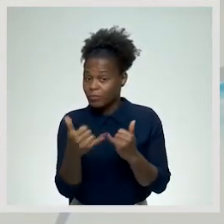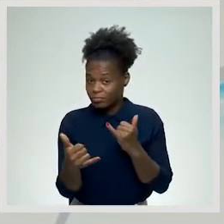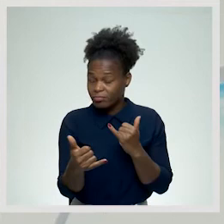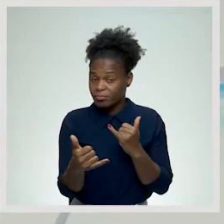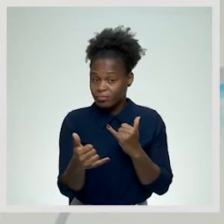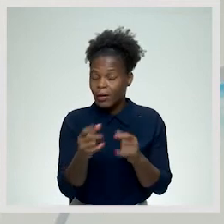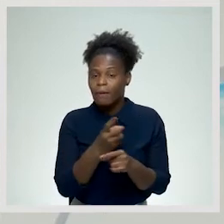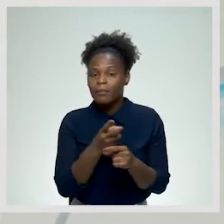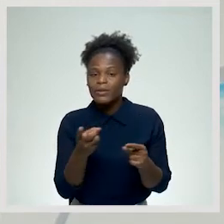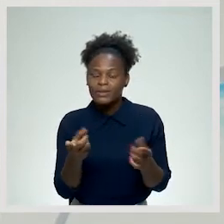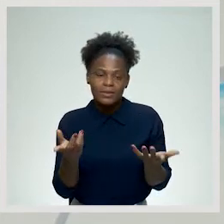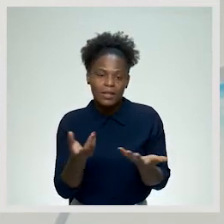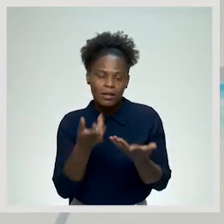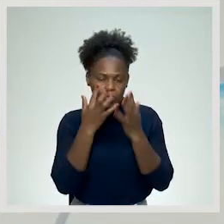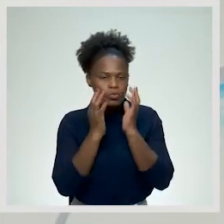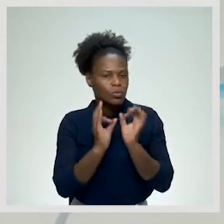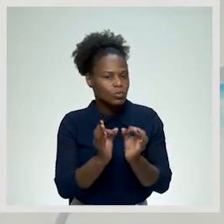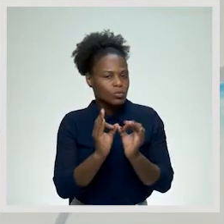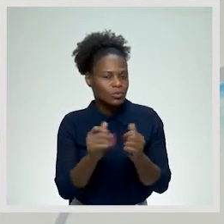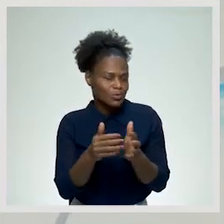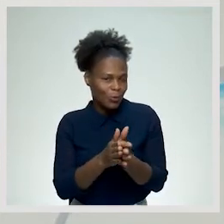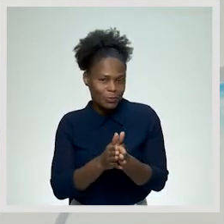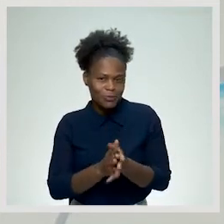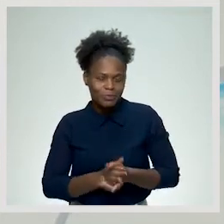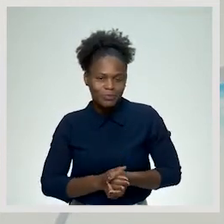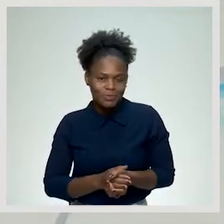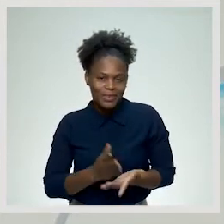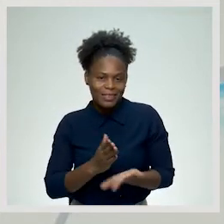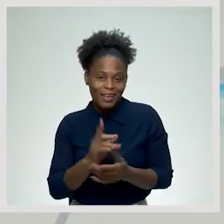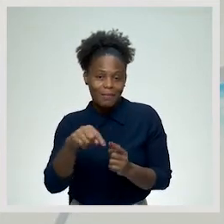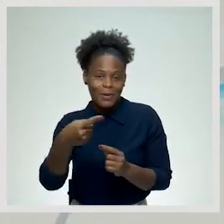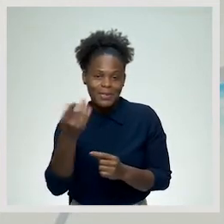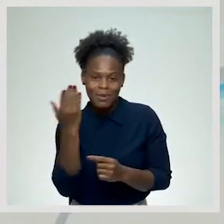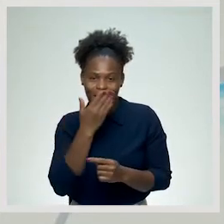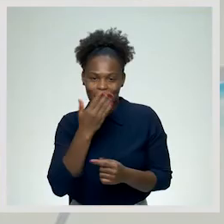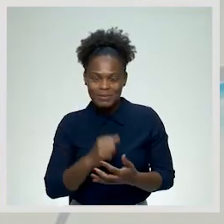por isso cuidemos-nos todos. Até a próxima aula.